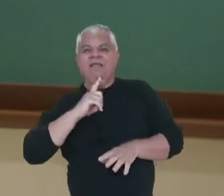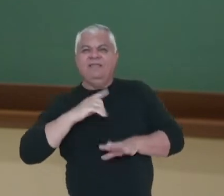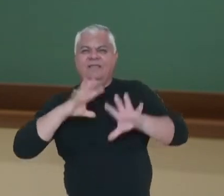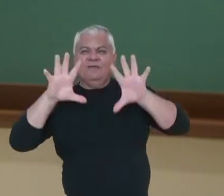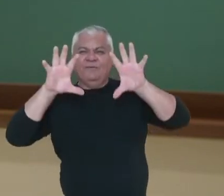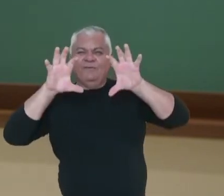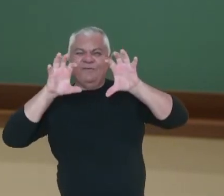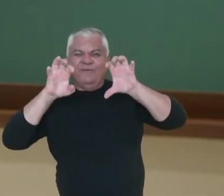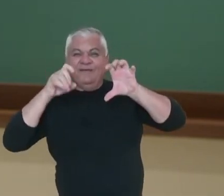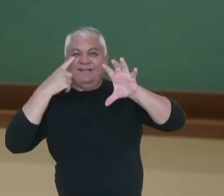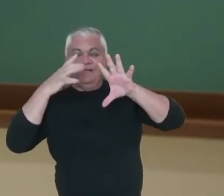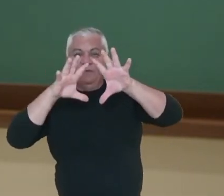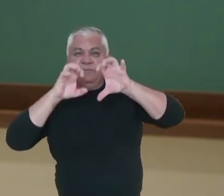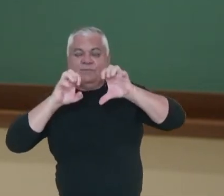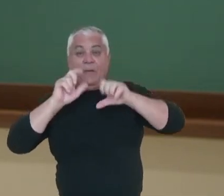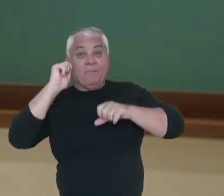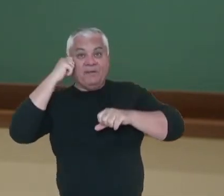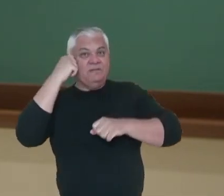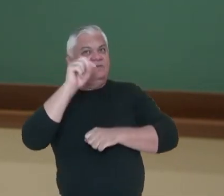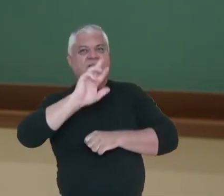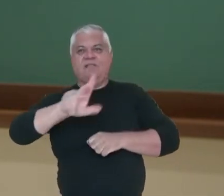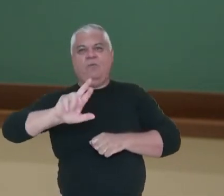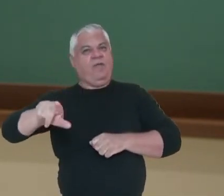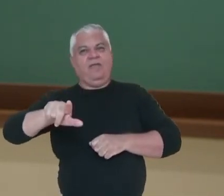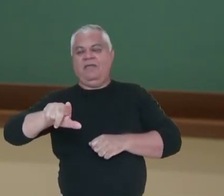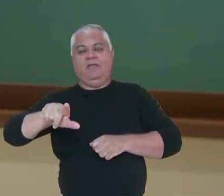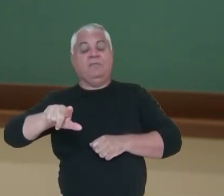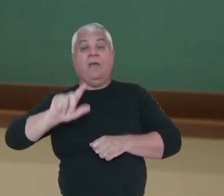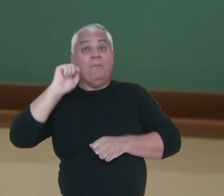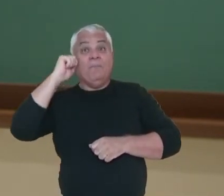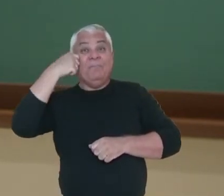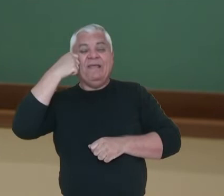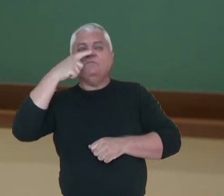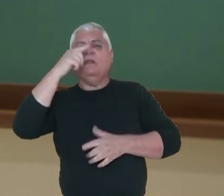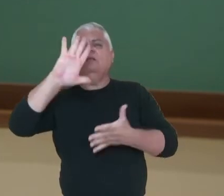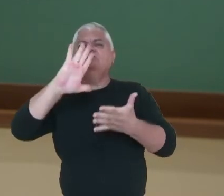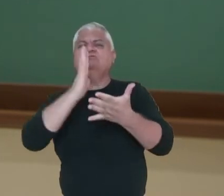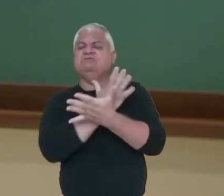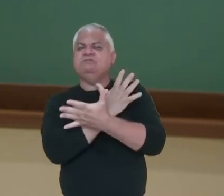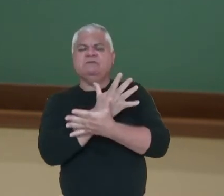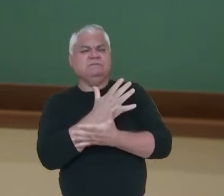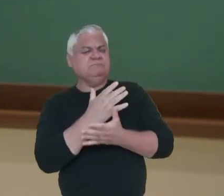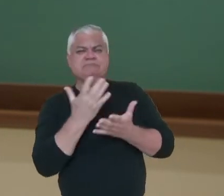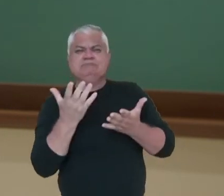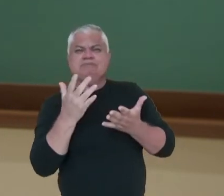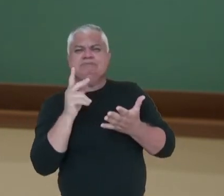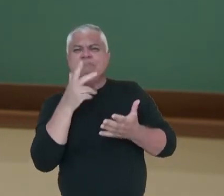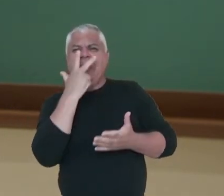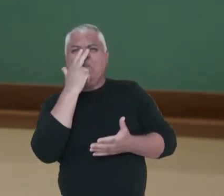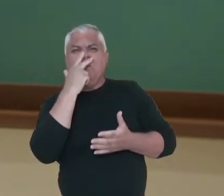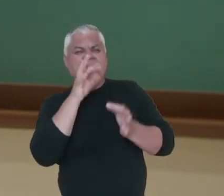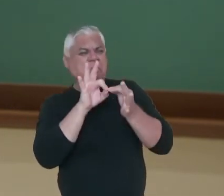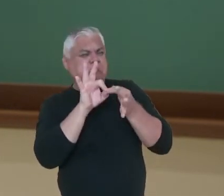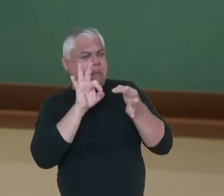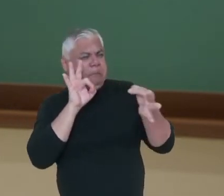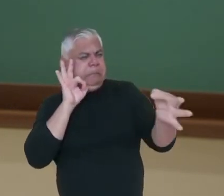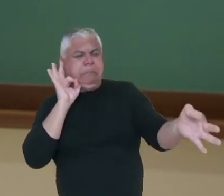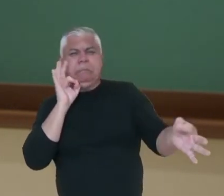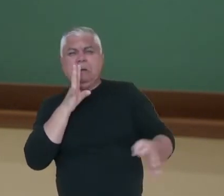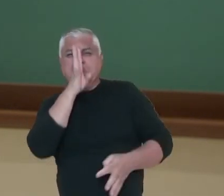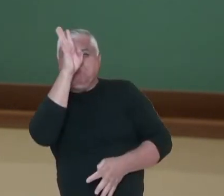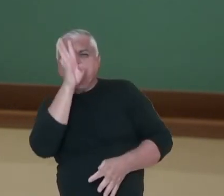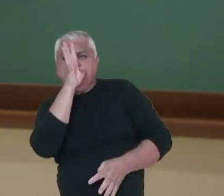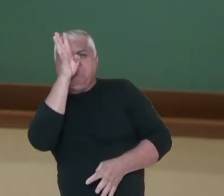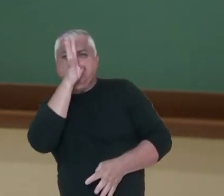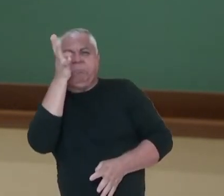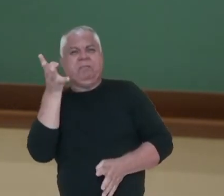com certeza, mas não é o preto, porque o preto ele mata a pintura. O preto ele tira totalmente o foco, porque ele dá uma profundidade grande demais, exagerada, ele faz um buraco